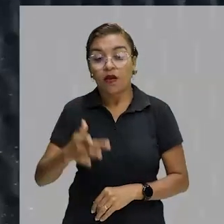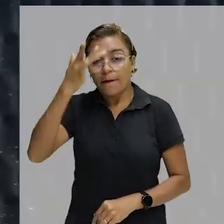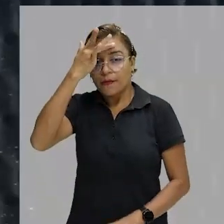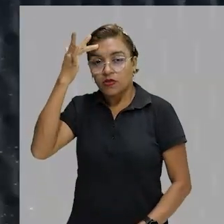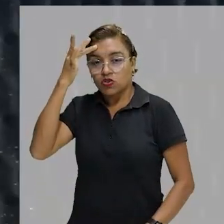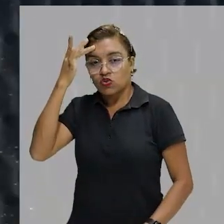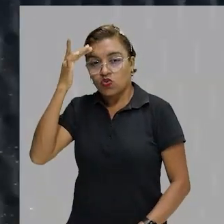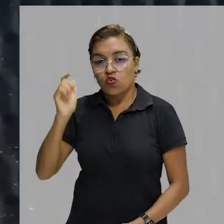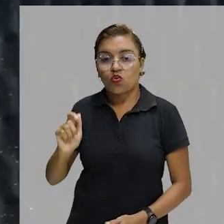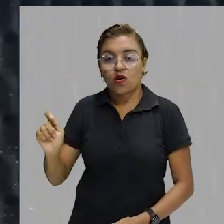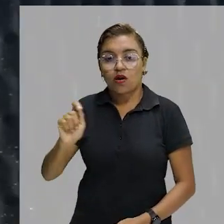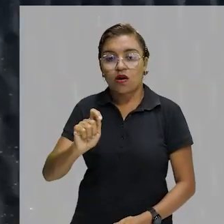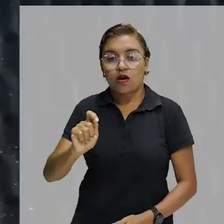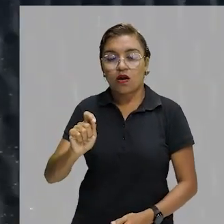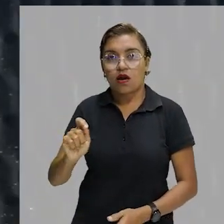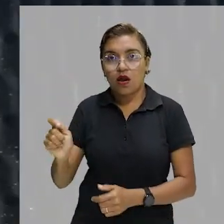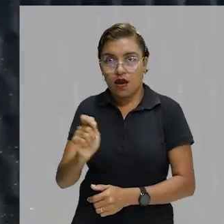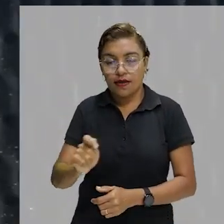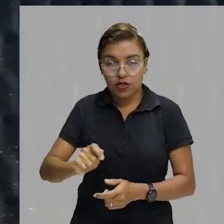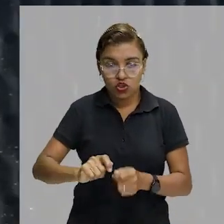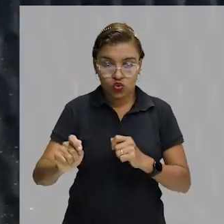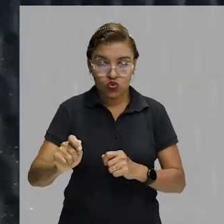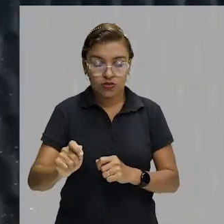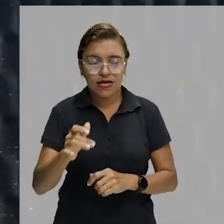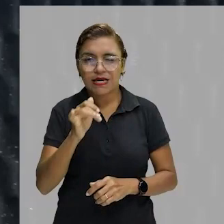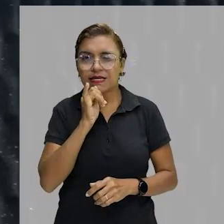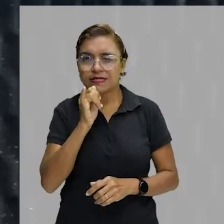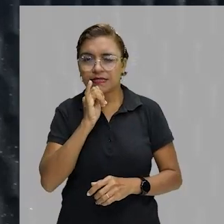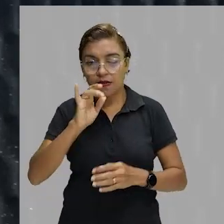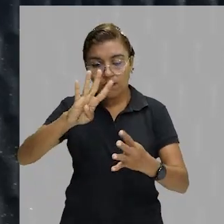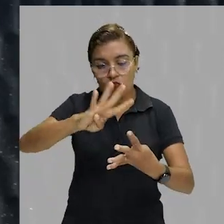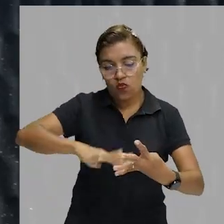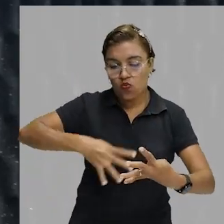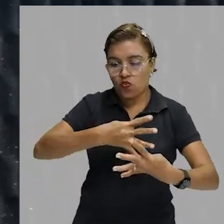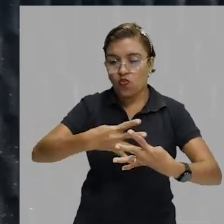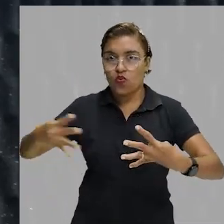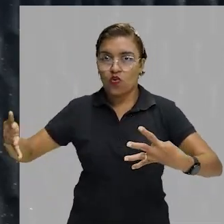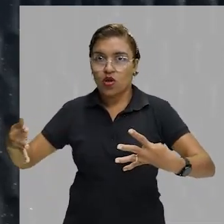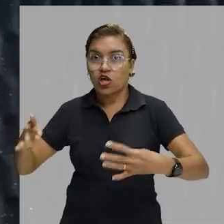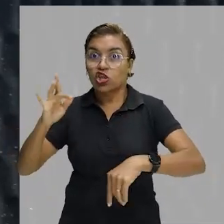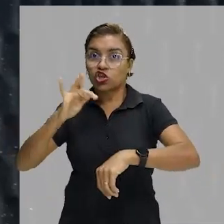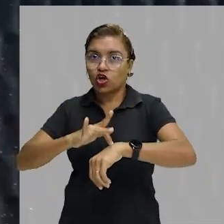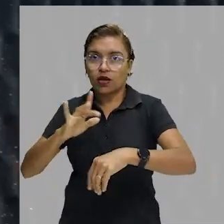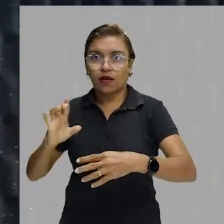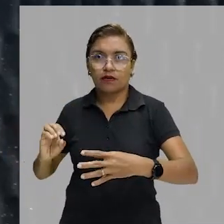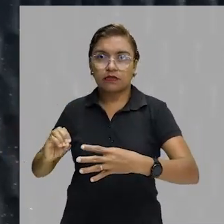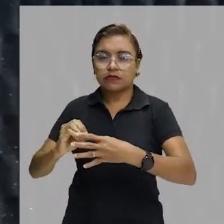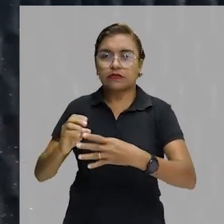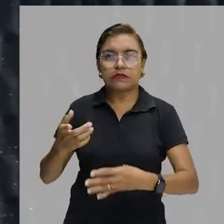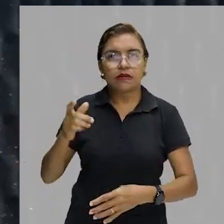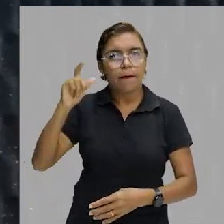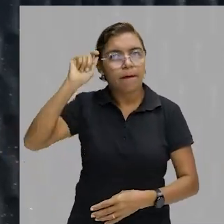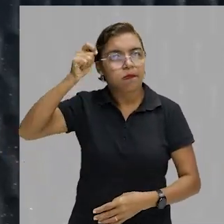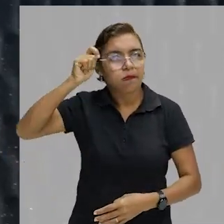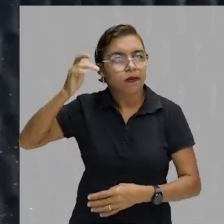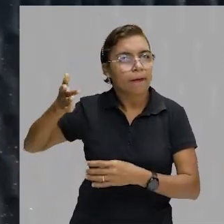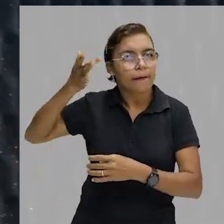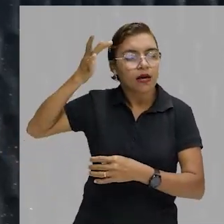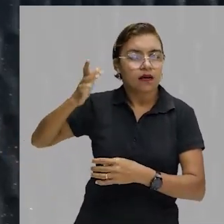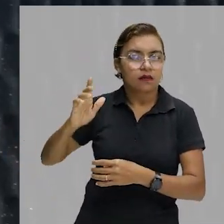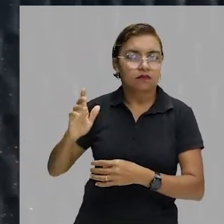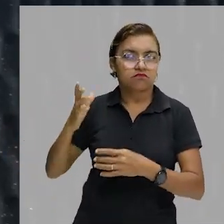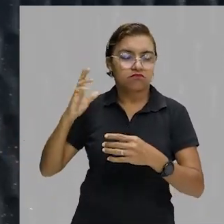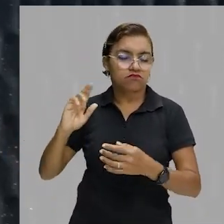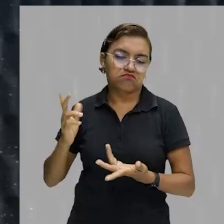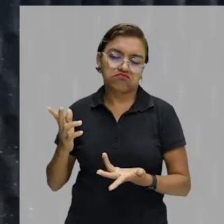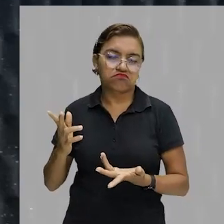qualquer coisa que ele use ou carregue e toque na rede. Aquilo que eu já falei, qualquer outro objeto que toque, a bola tocou na viseira, tocou no atleta,